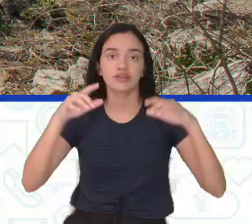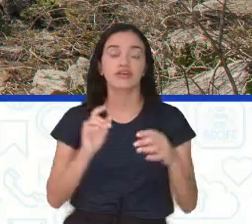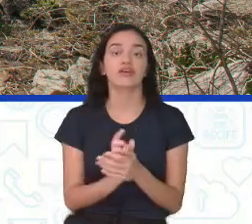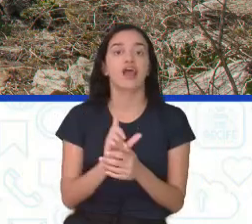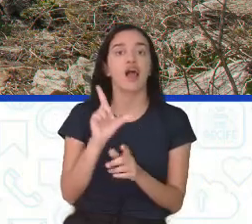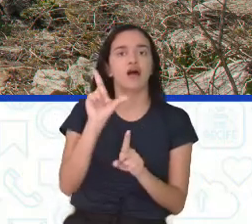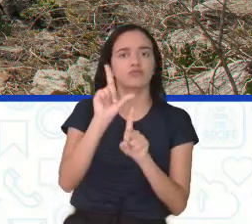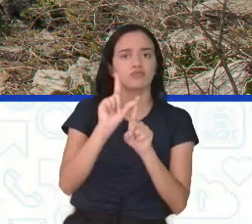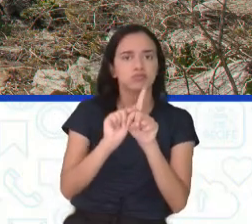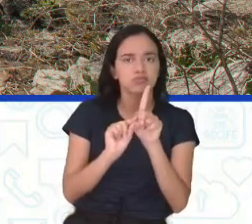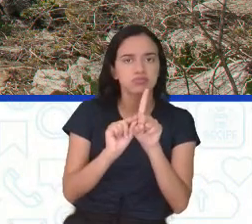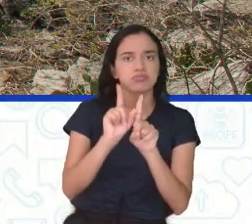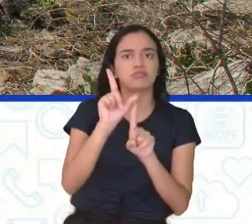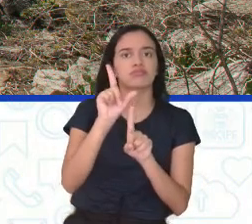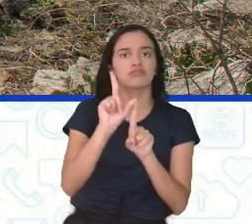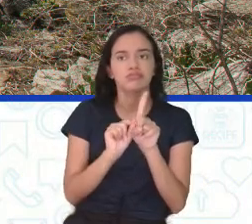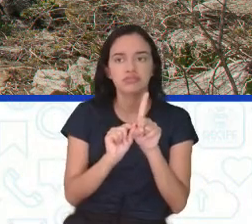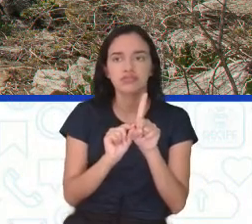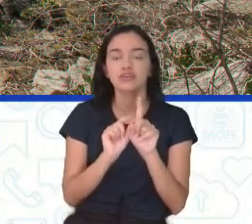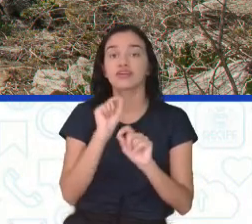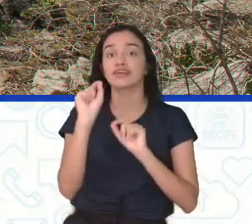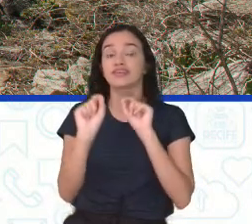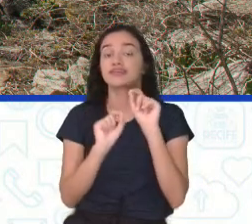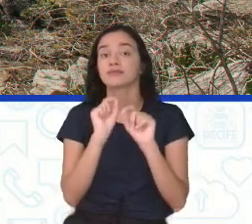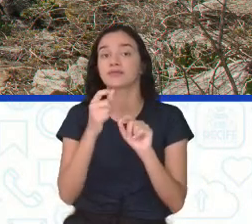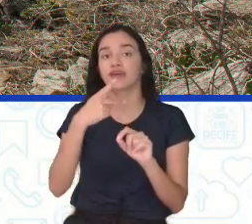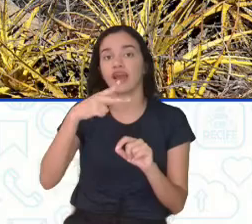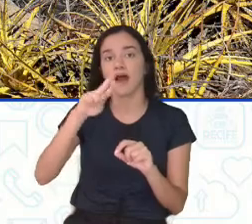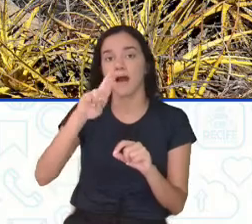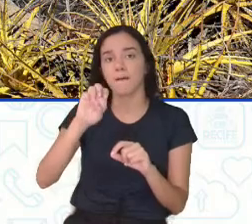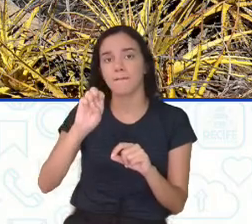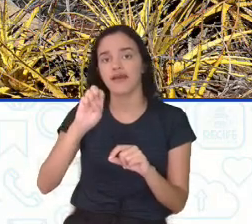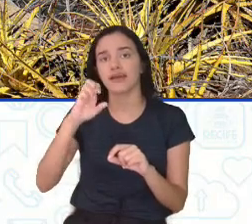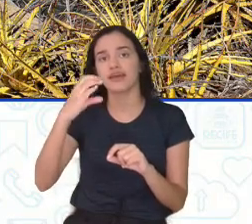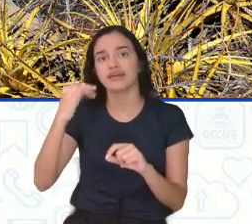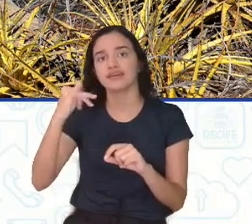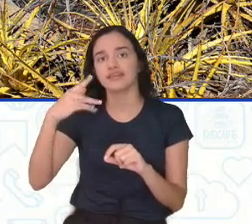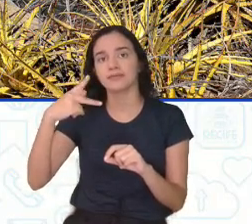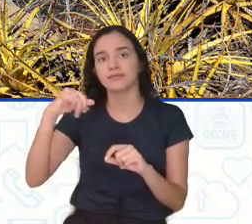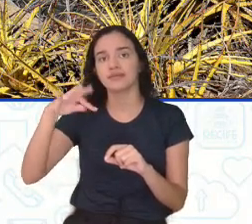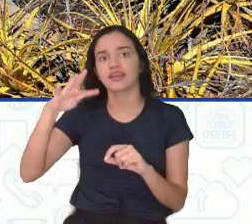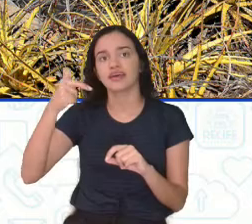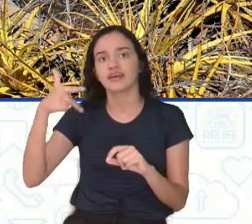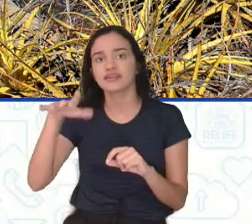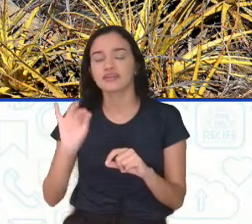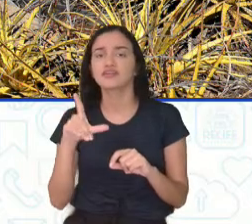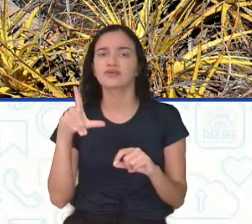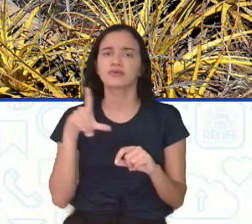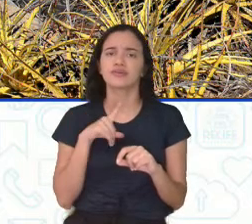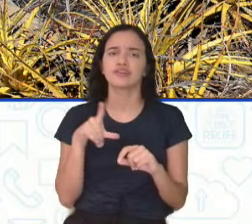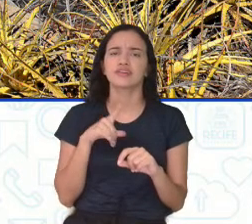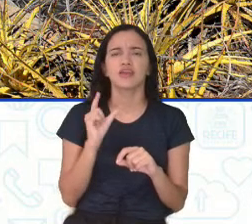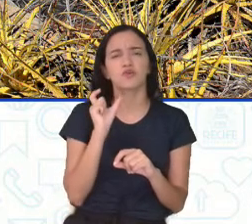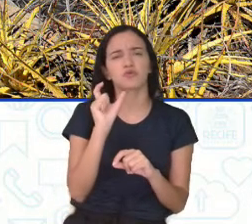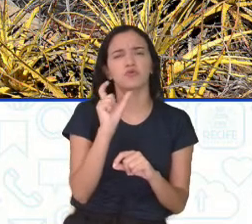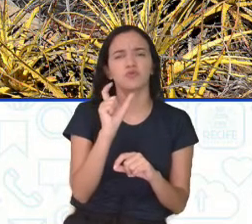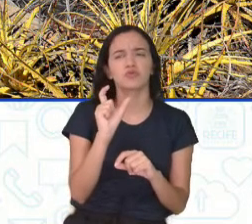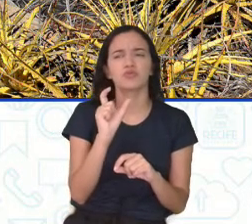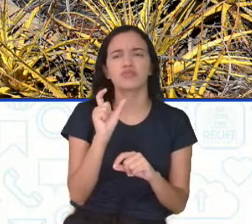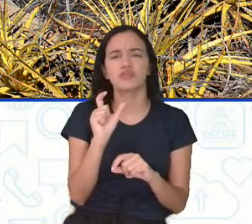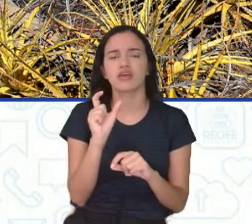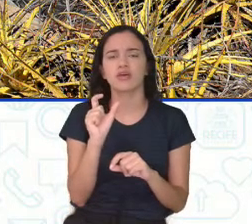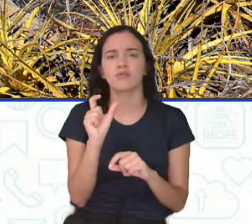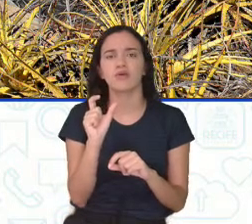e também o que? A precipitação. Quando a gente trata a questão de precipitação, tem até aquele termozinho gigante,